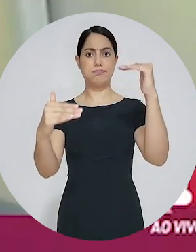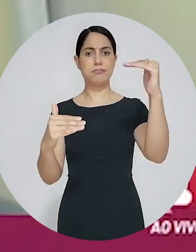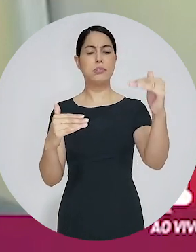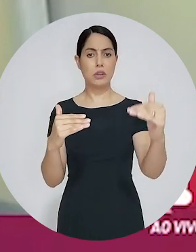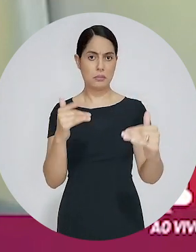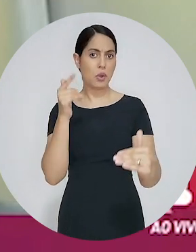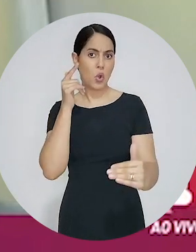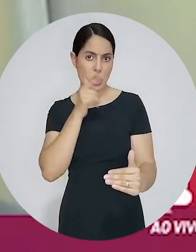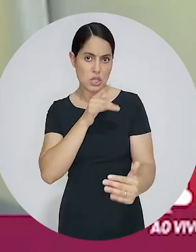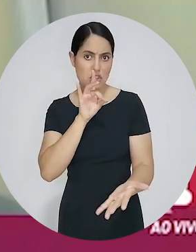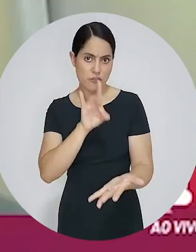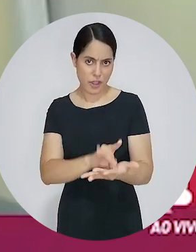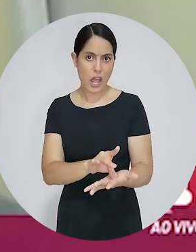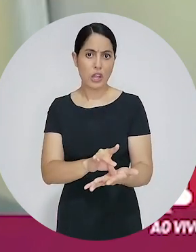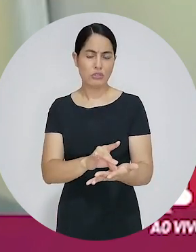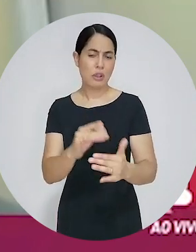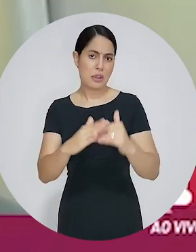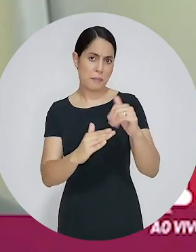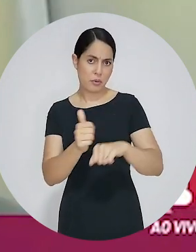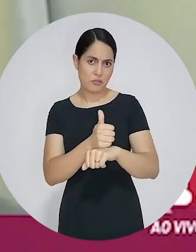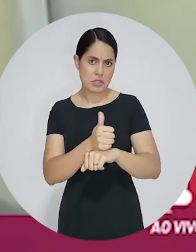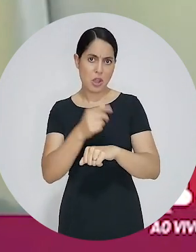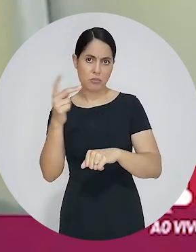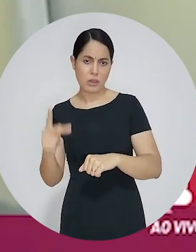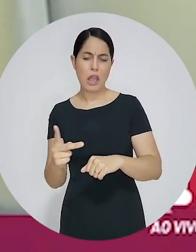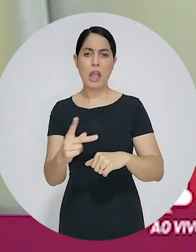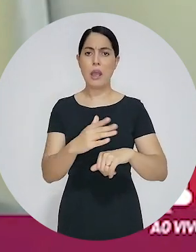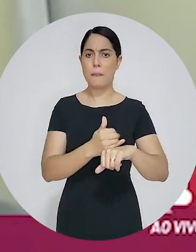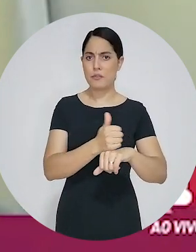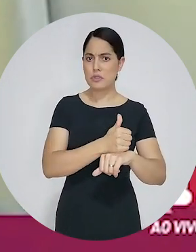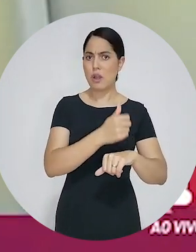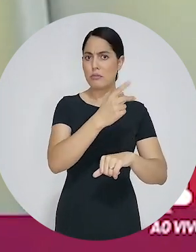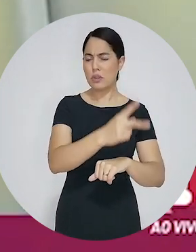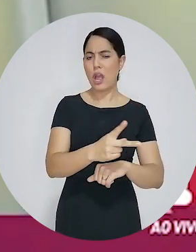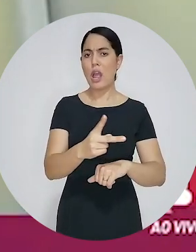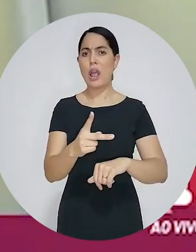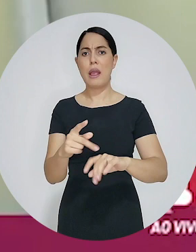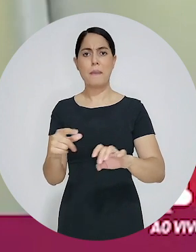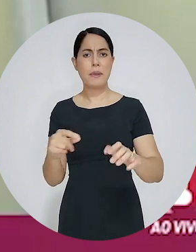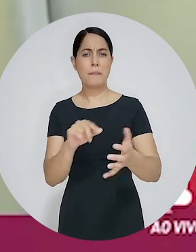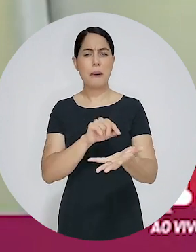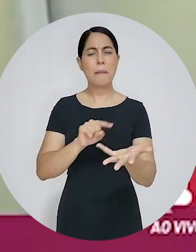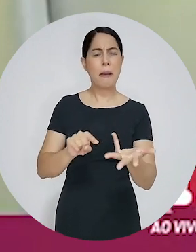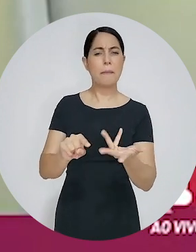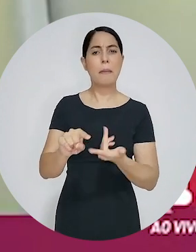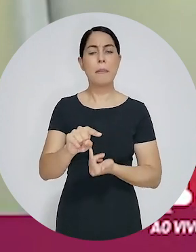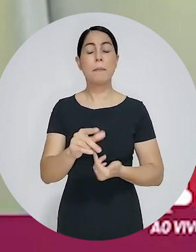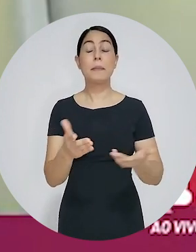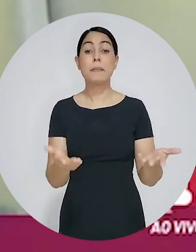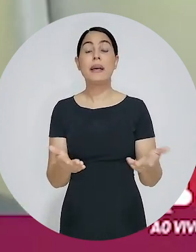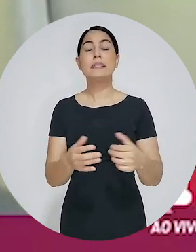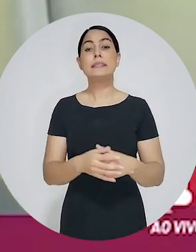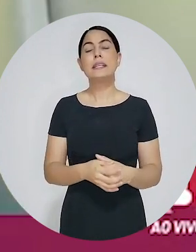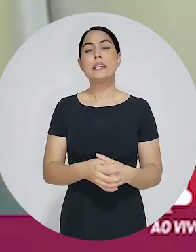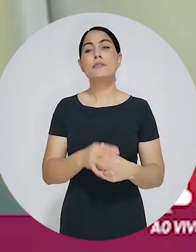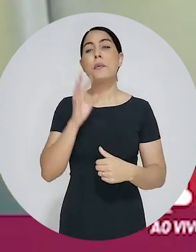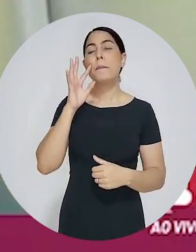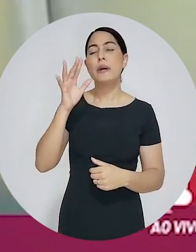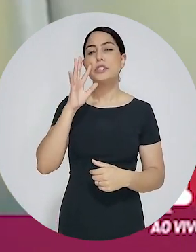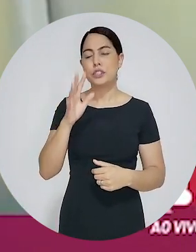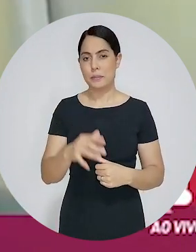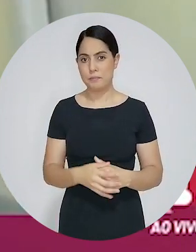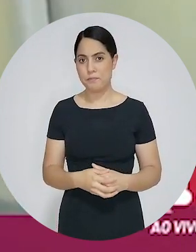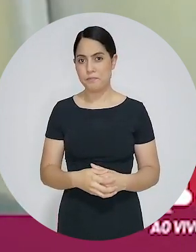outro possa subir na sua atividade profissional, na sua atividade empresarial, etc, etc. A partir